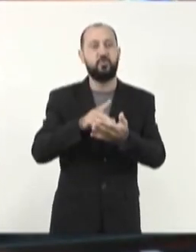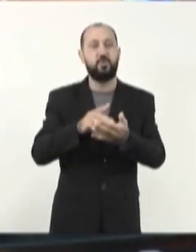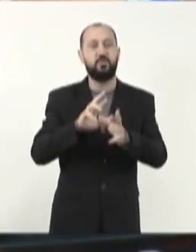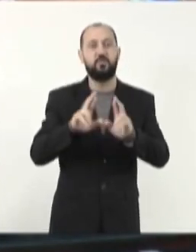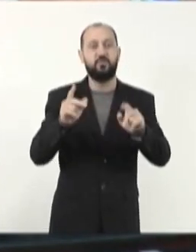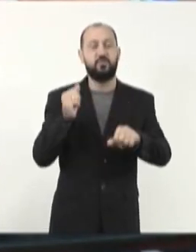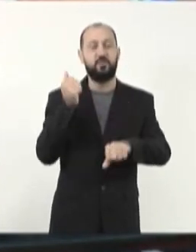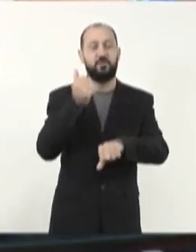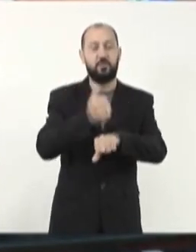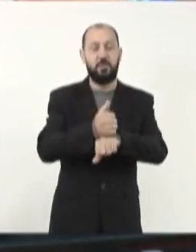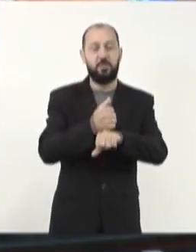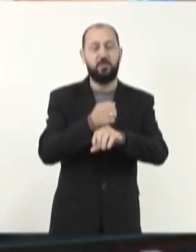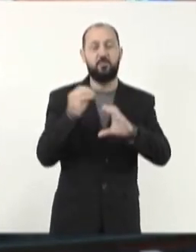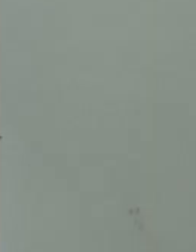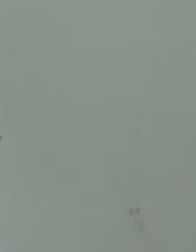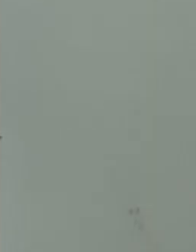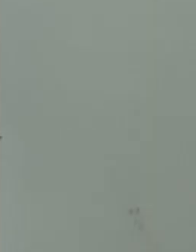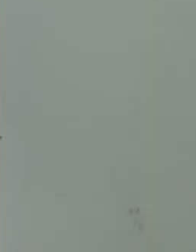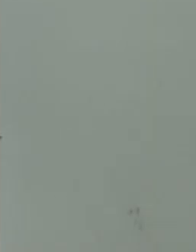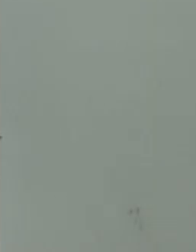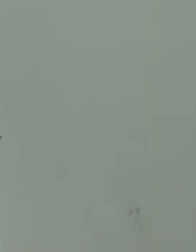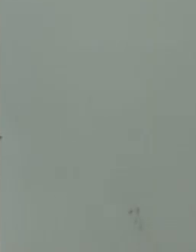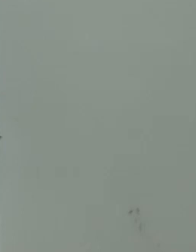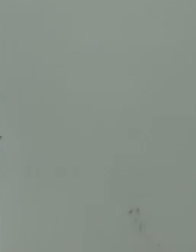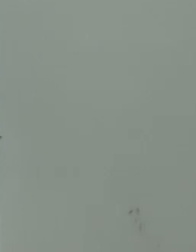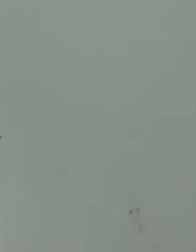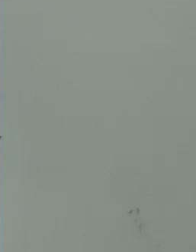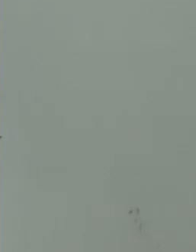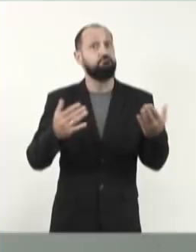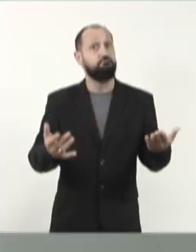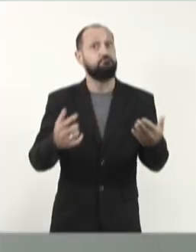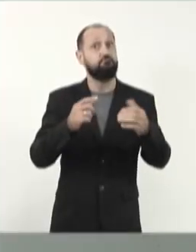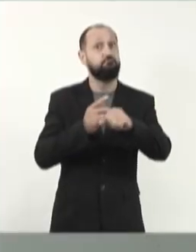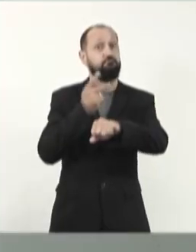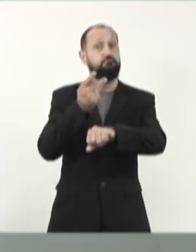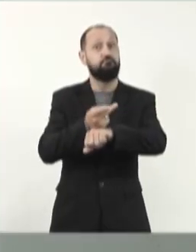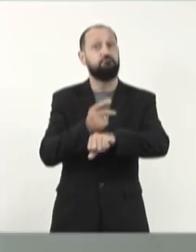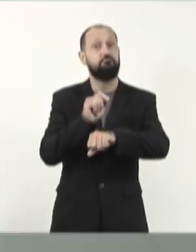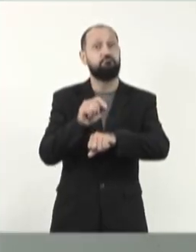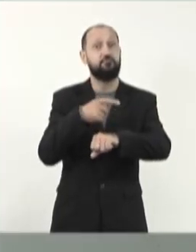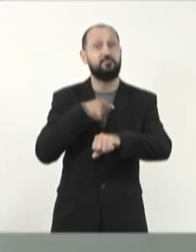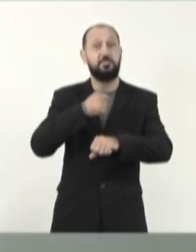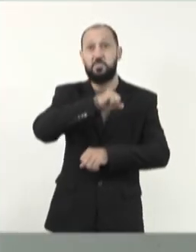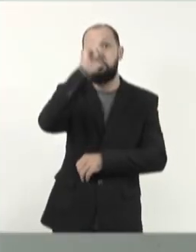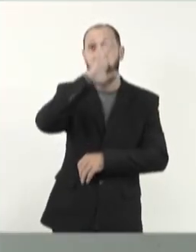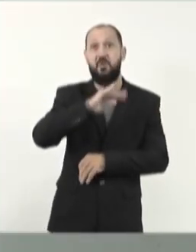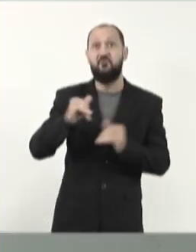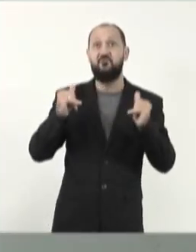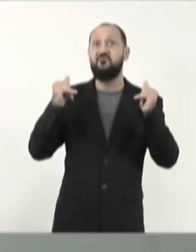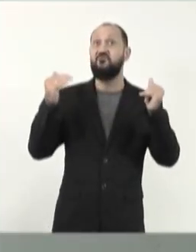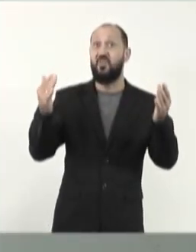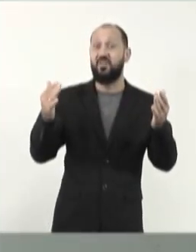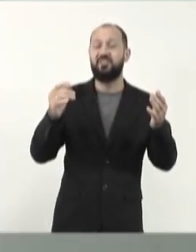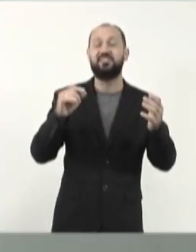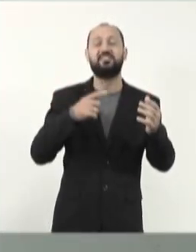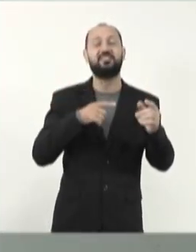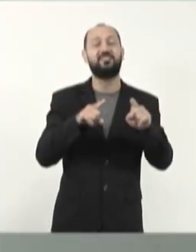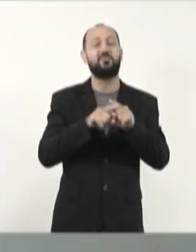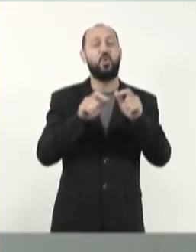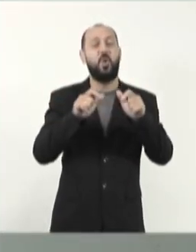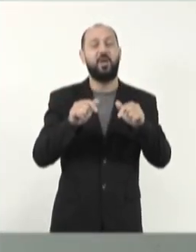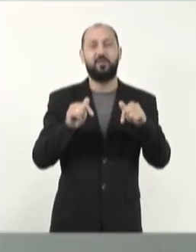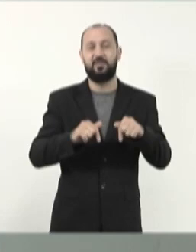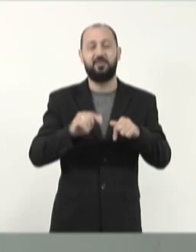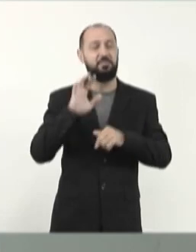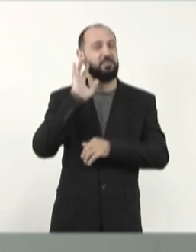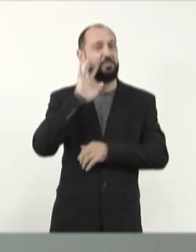aqui do Centro-Oeste do Brasil. Pois é, e premiações essas nacionais, né? Não só em âmbito local.